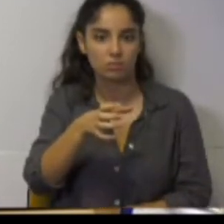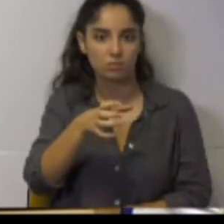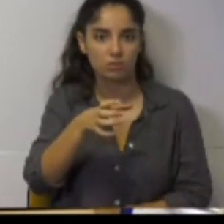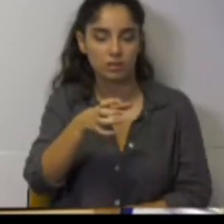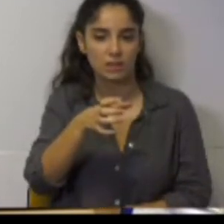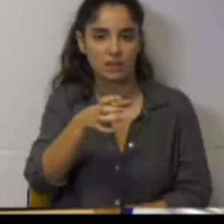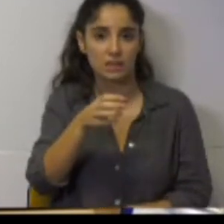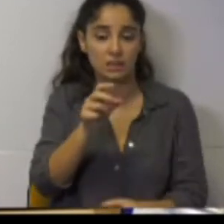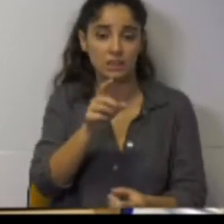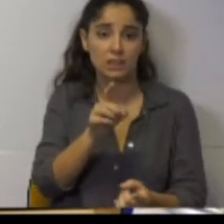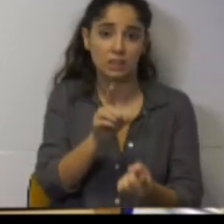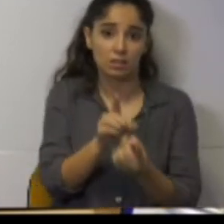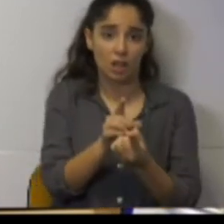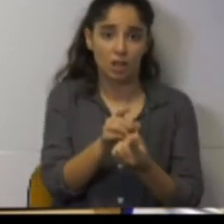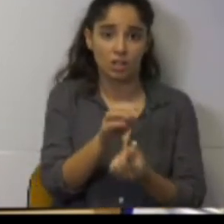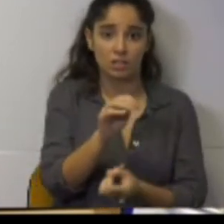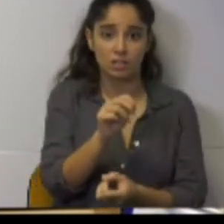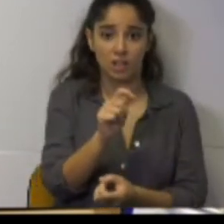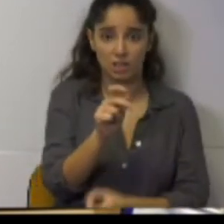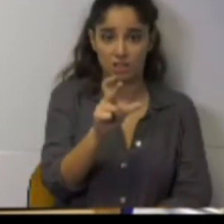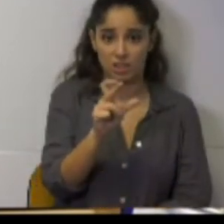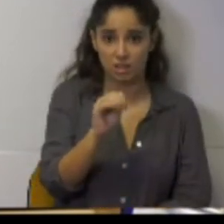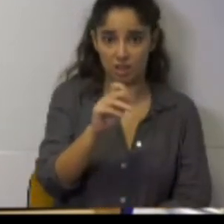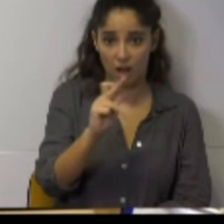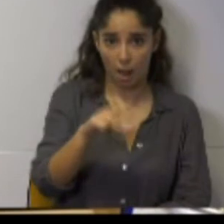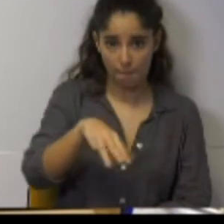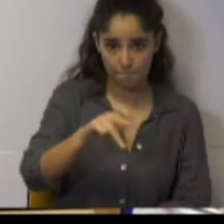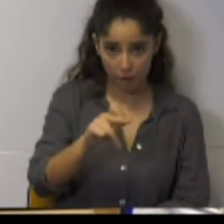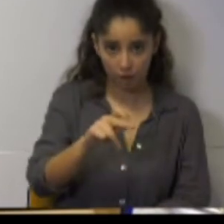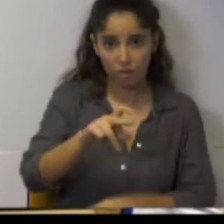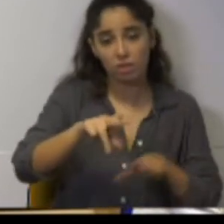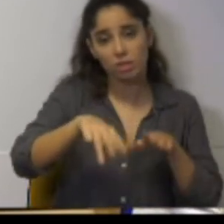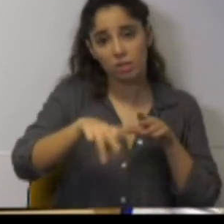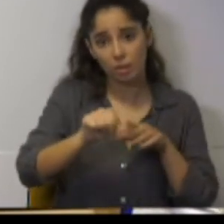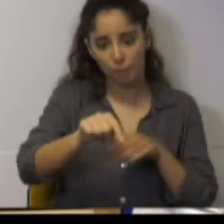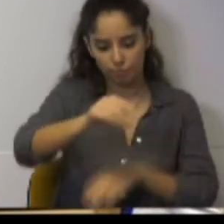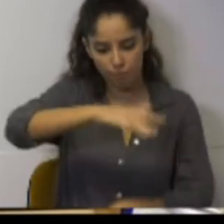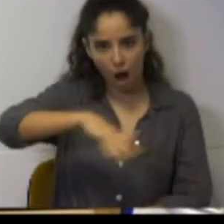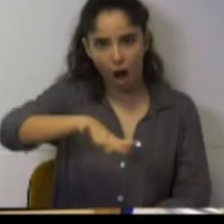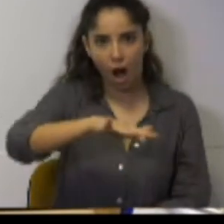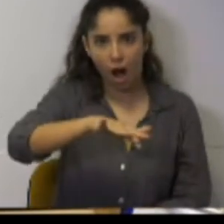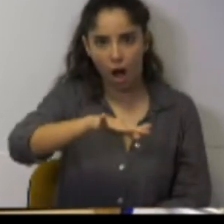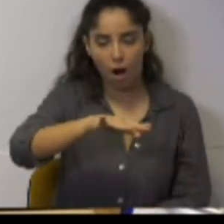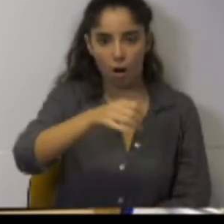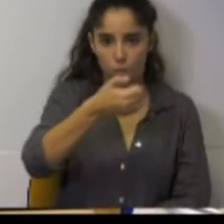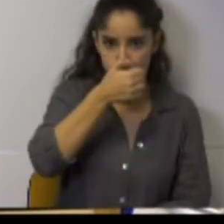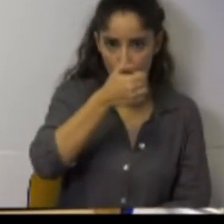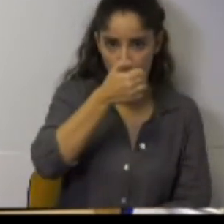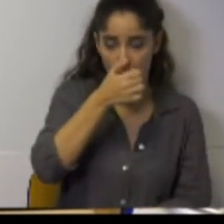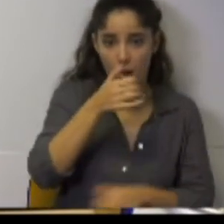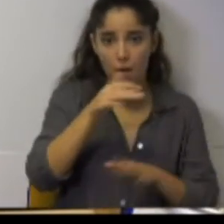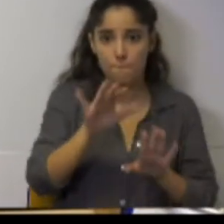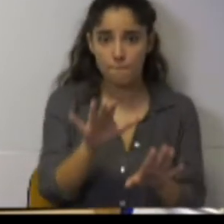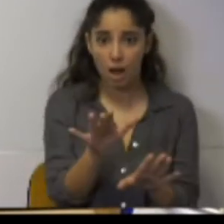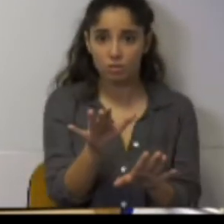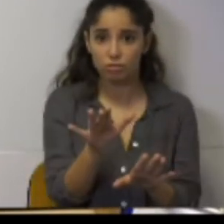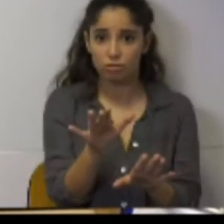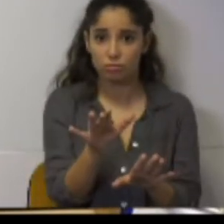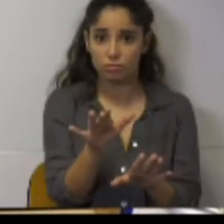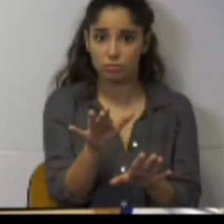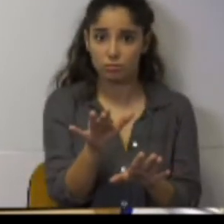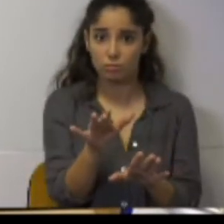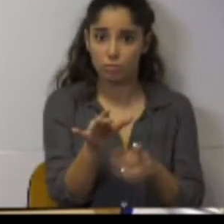da Direção Clínica, do César Amo, temos só a ocupação de lugares, enquanto para, eu diria, os